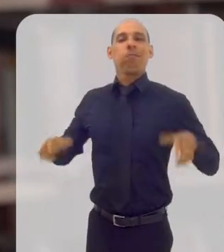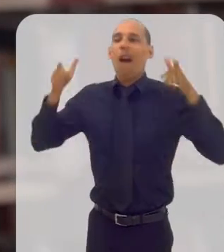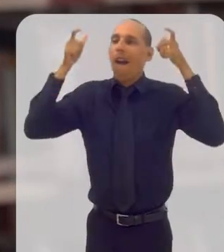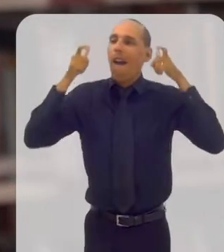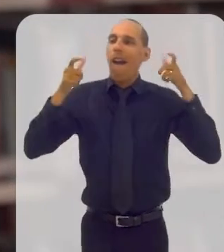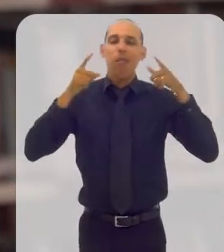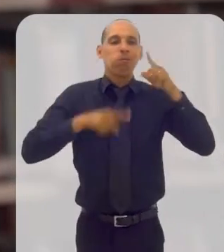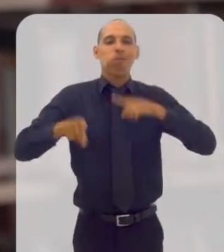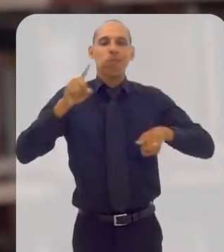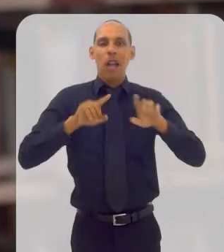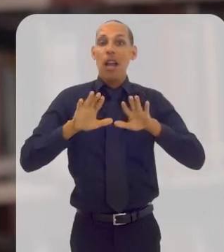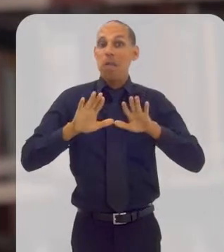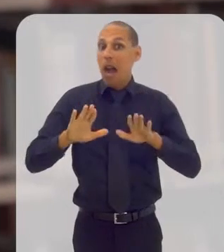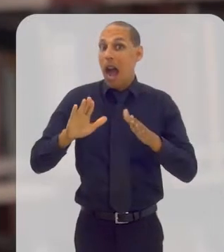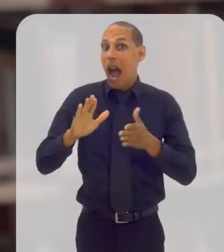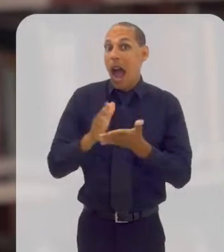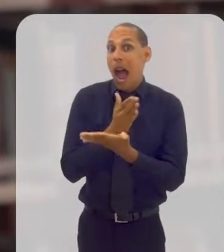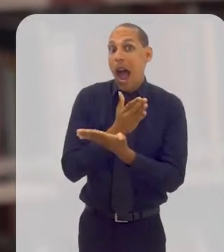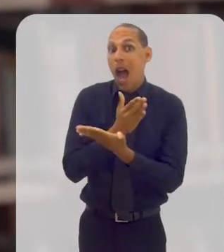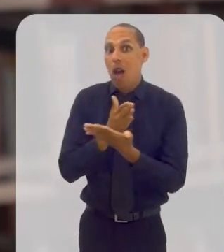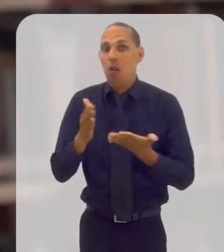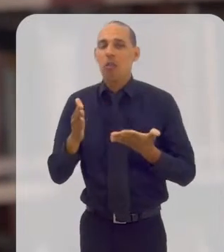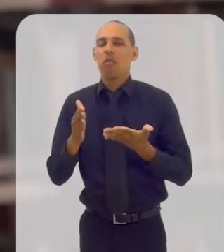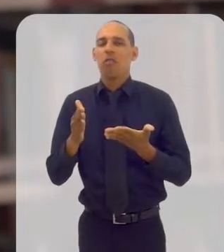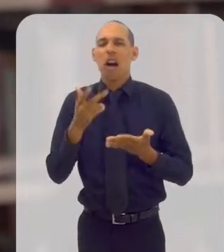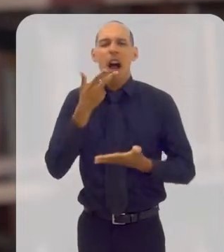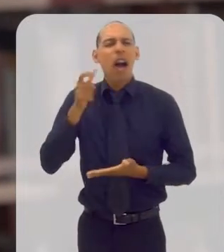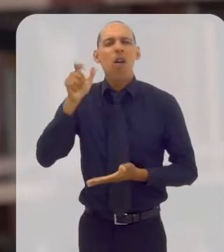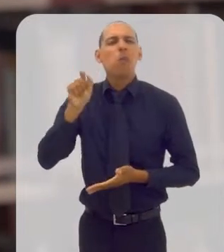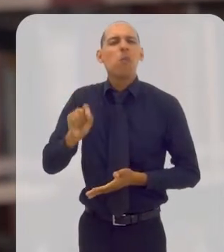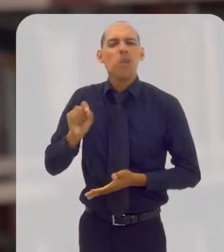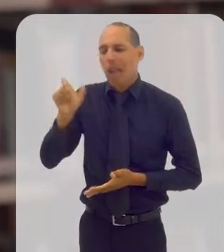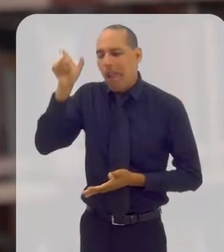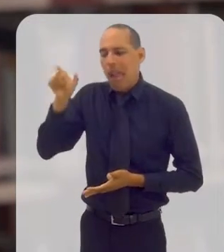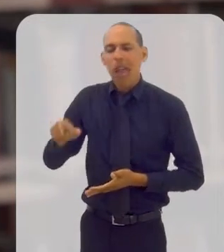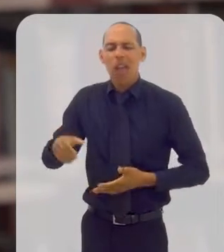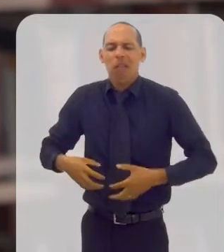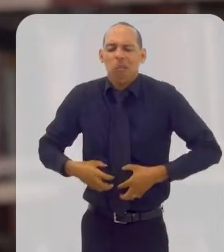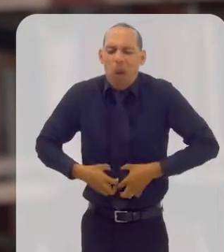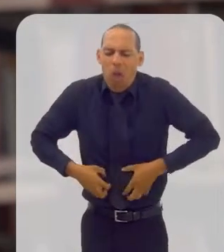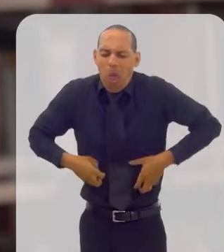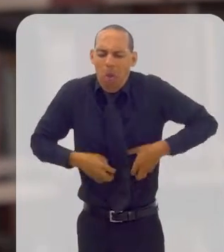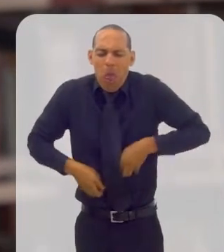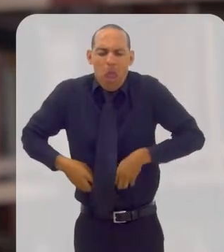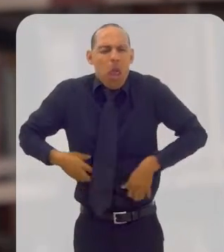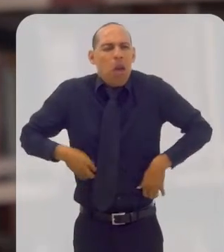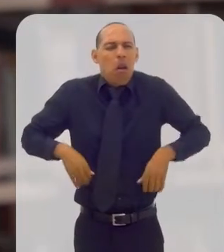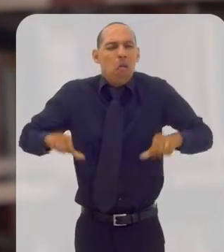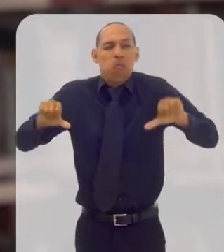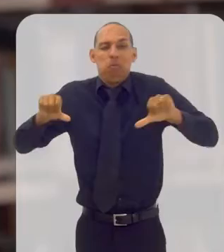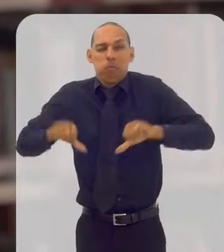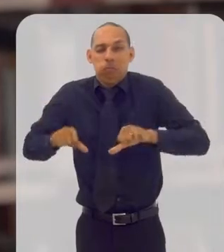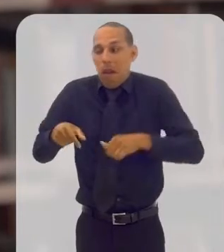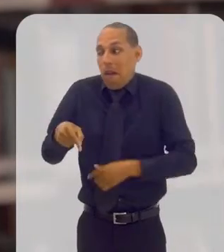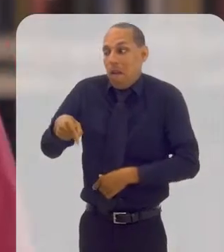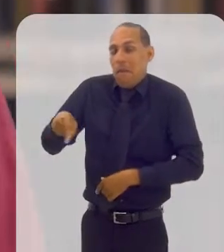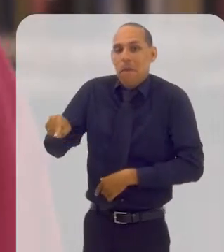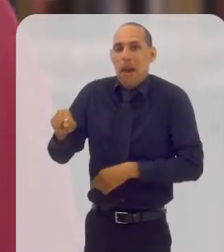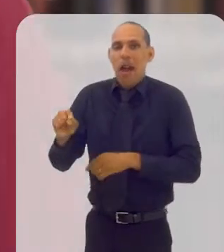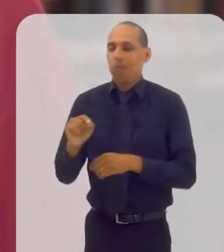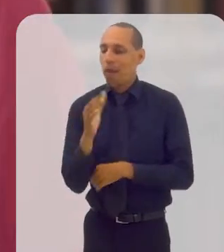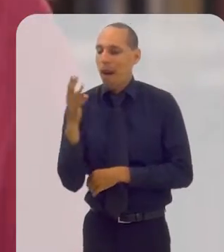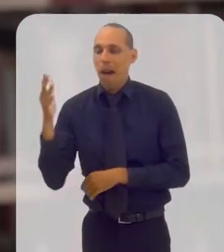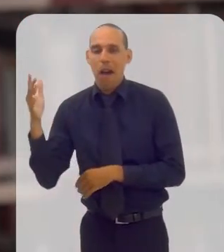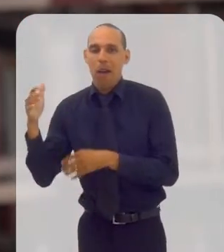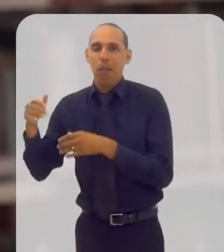naquele momento. Mas algumas fontes dizem que ele foi acometido por uma dor de barriga no meio da viagem e utilizou as moitas como trono, se é que